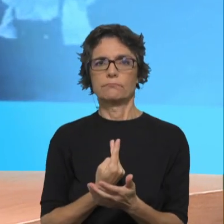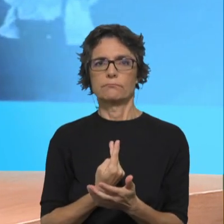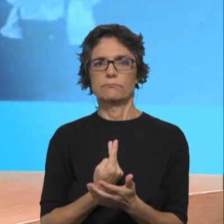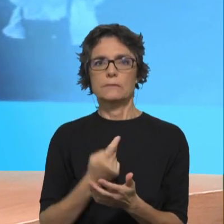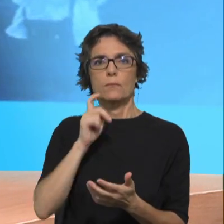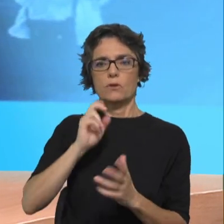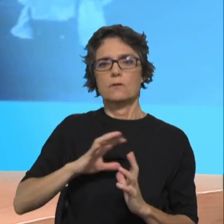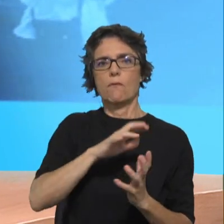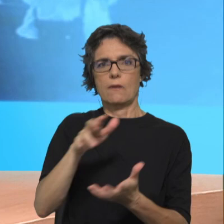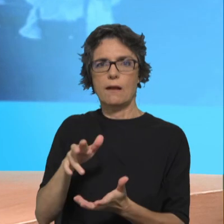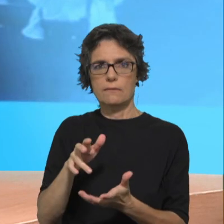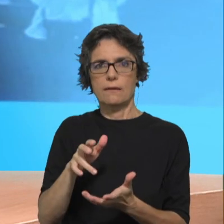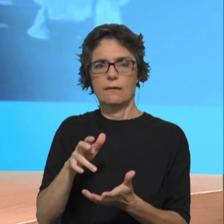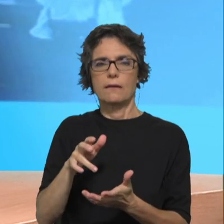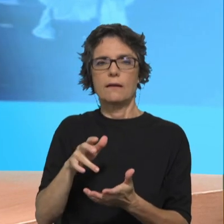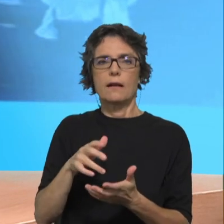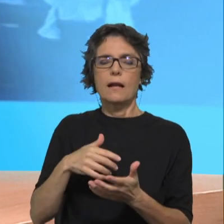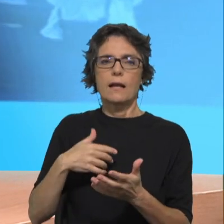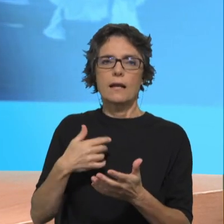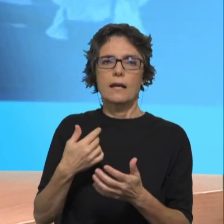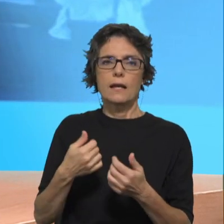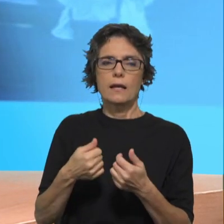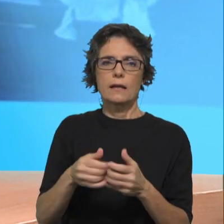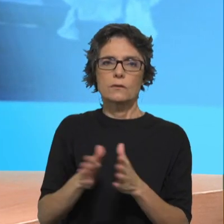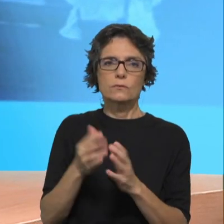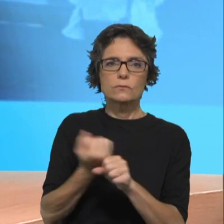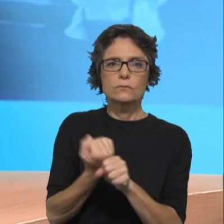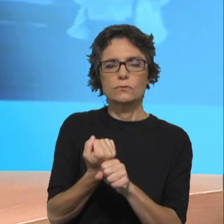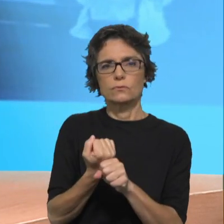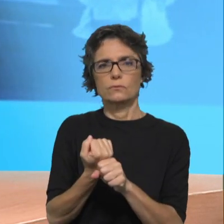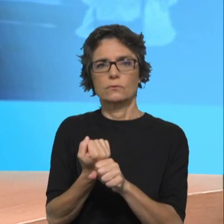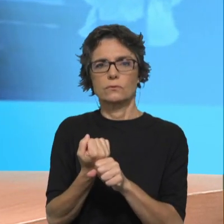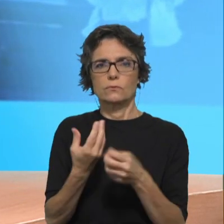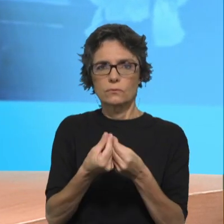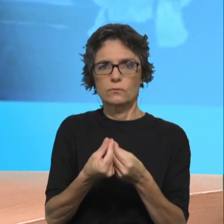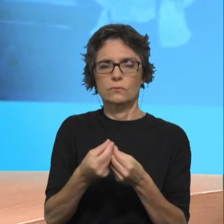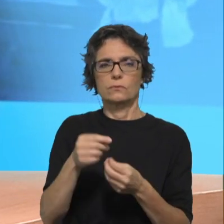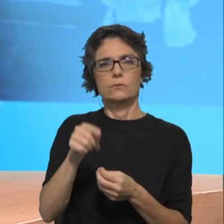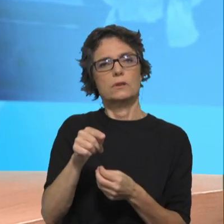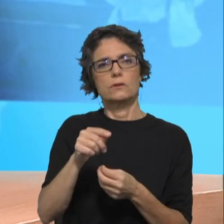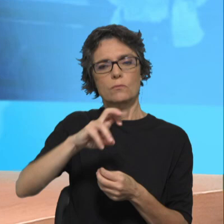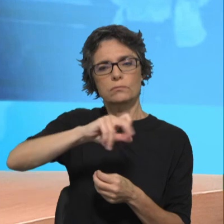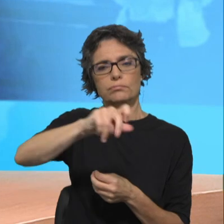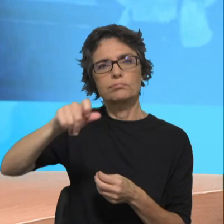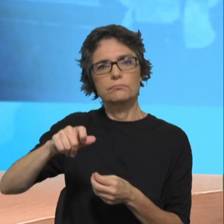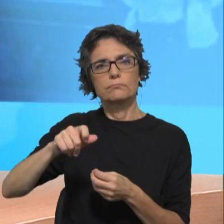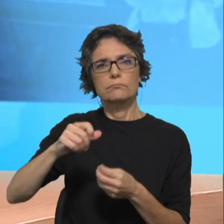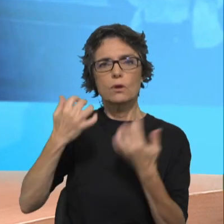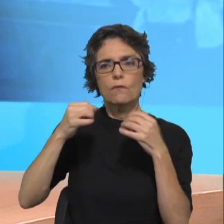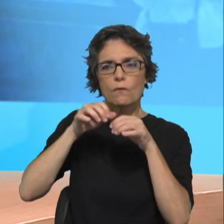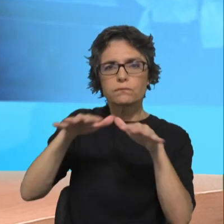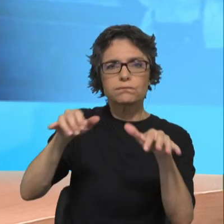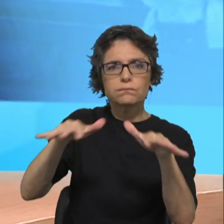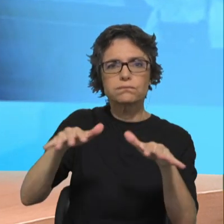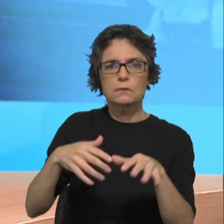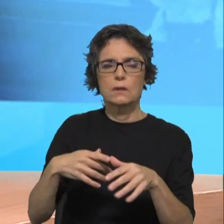quanto possível, poder dinamizar a constituição de pequenos grupos, os focos de conversão ecológica, que nos diversos locais sejam como que os motores que